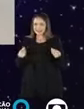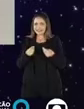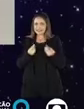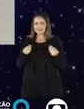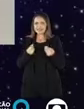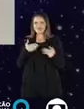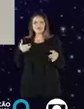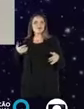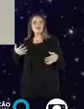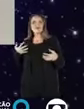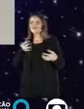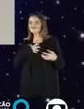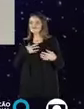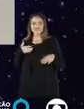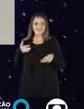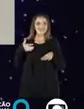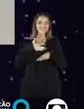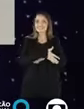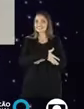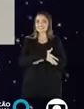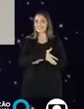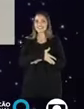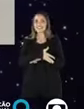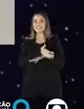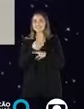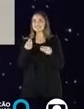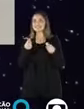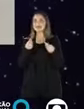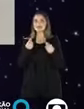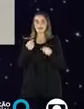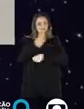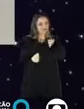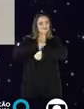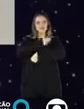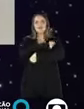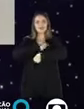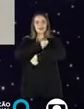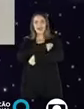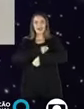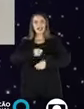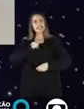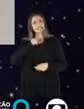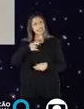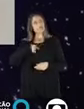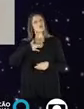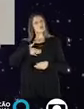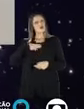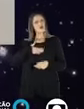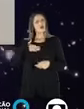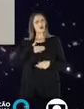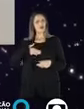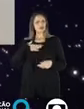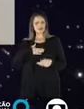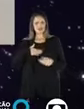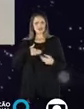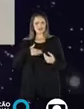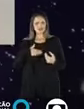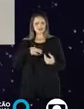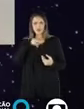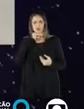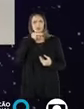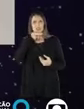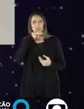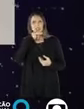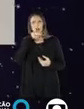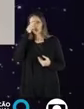a minha entrada, assim, foi, na verdade, a porta de entrada para a culinária, porque eu pensei, bom, se eu quero estudar nutrição e quero entender, né, como